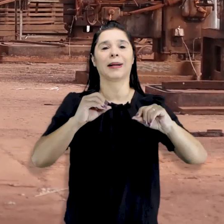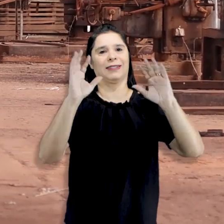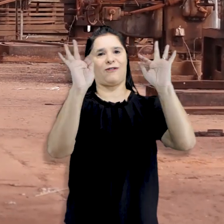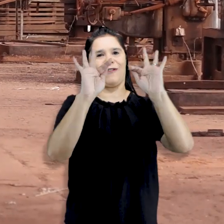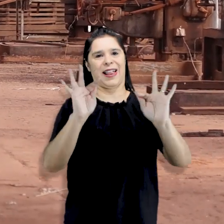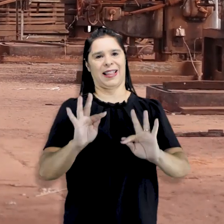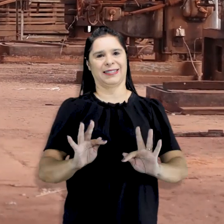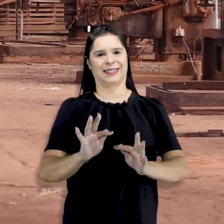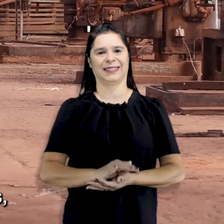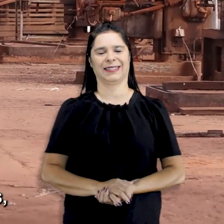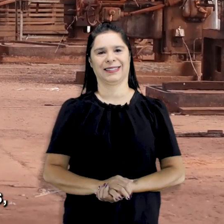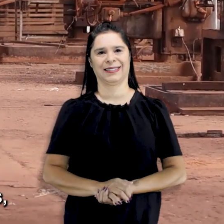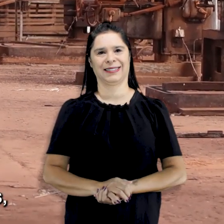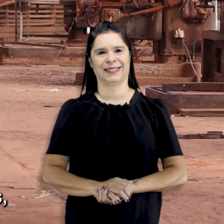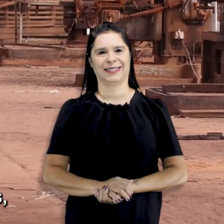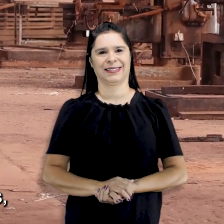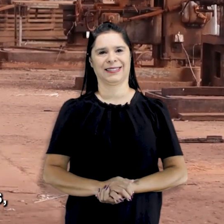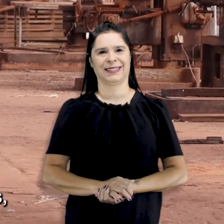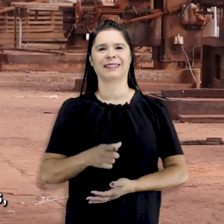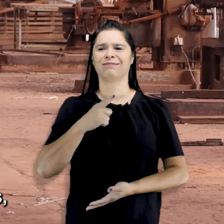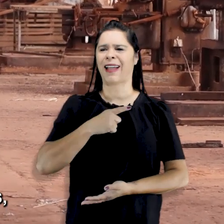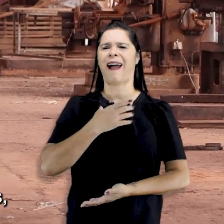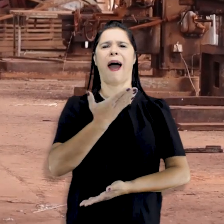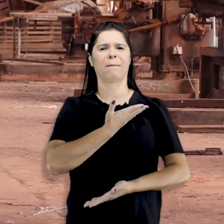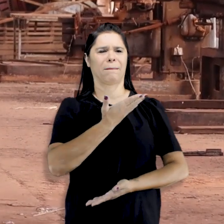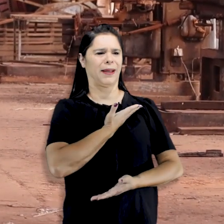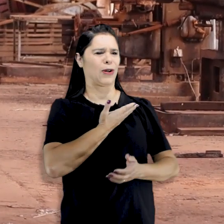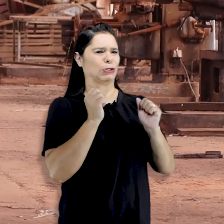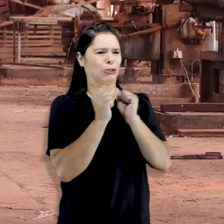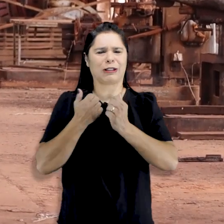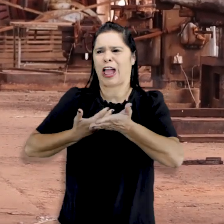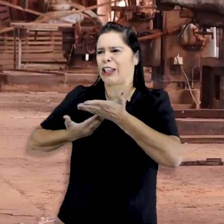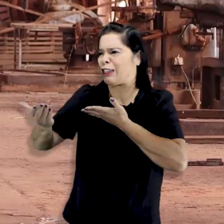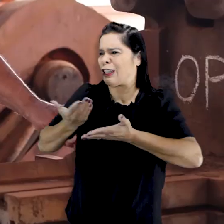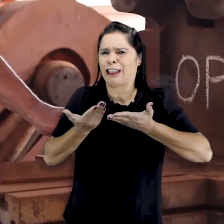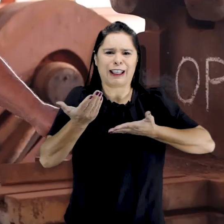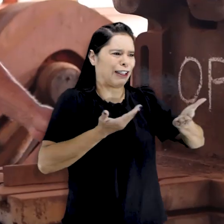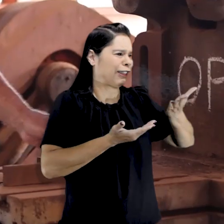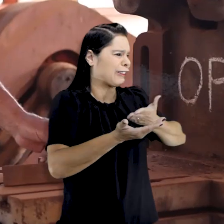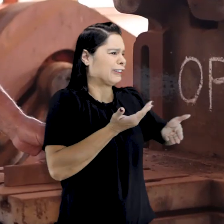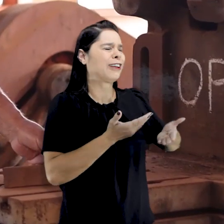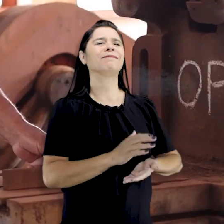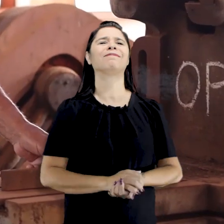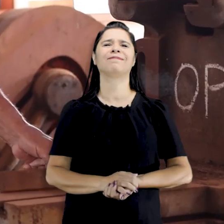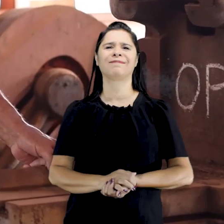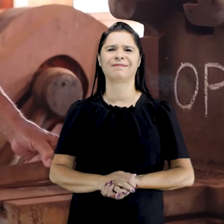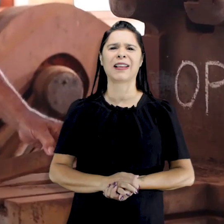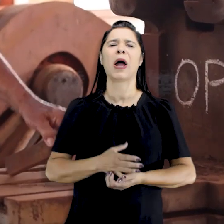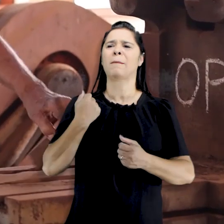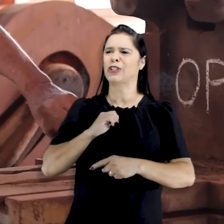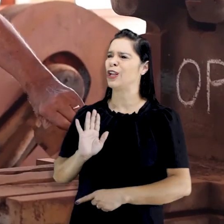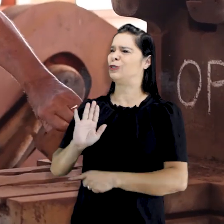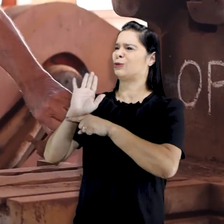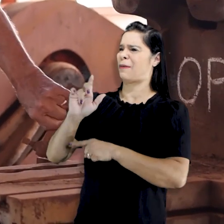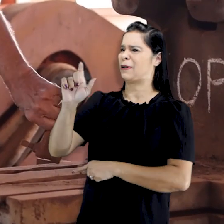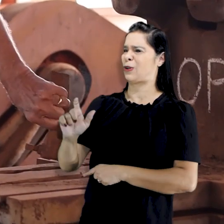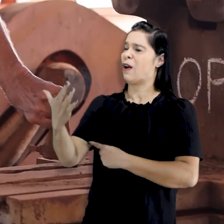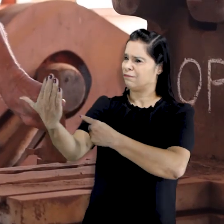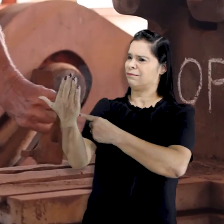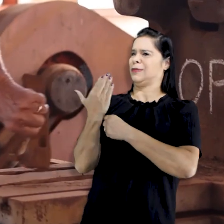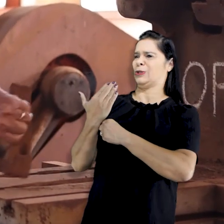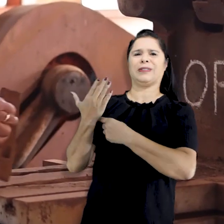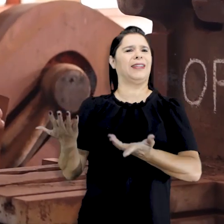né? Dentro da amizade com os colegas, qualquer coisa, você podia ajudar um colega, ou um